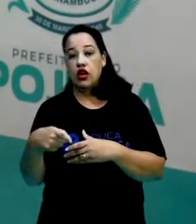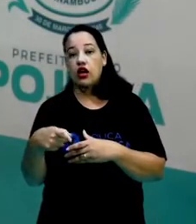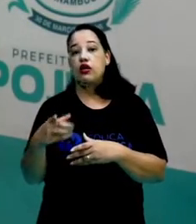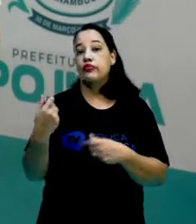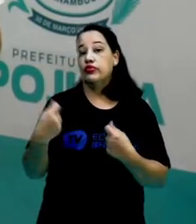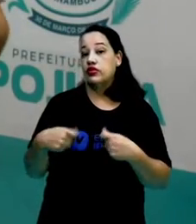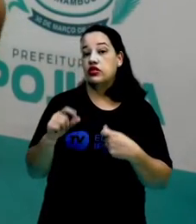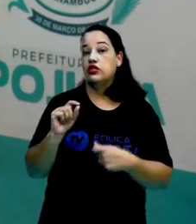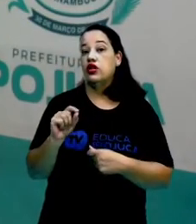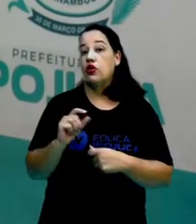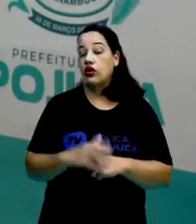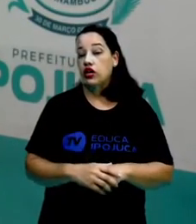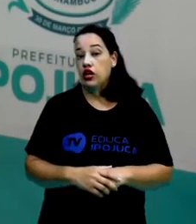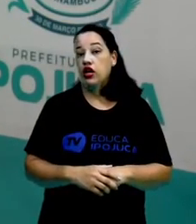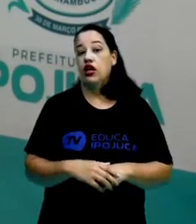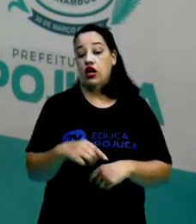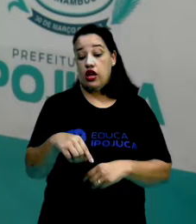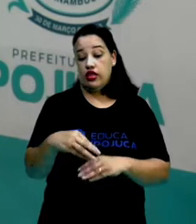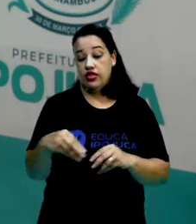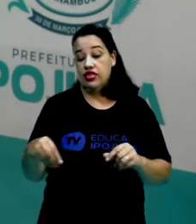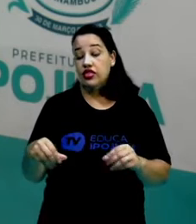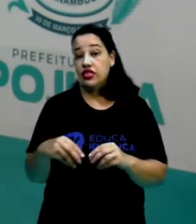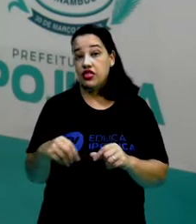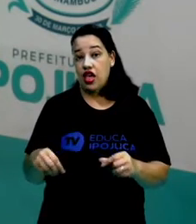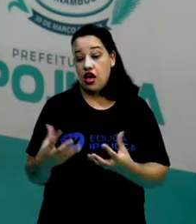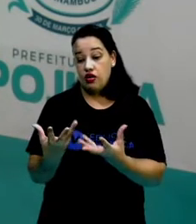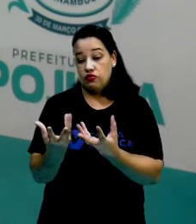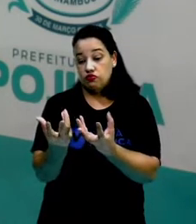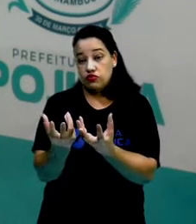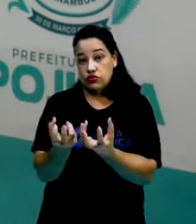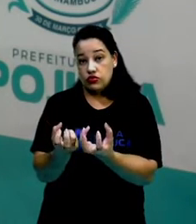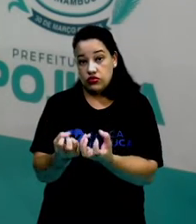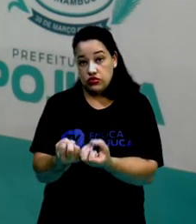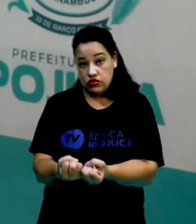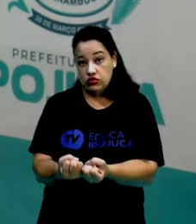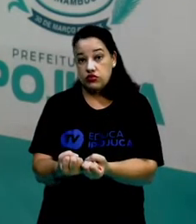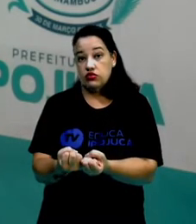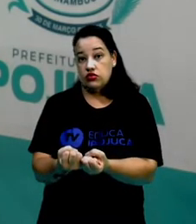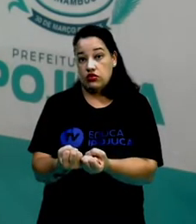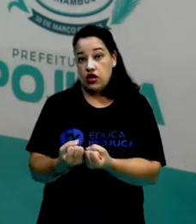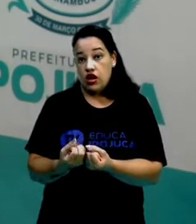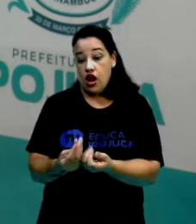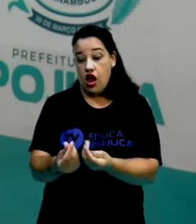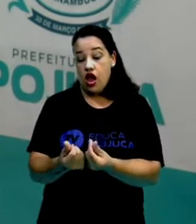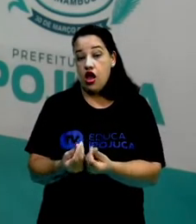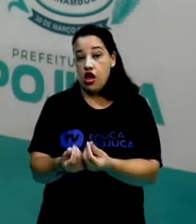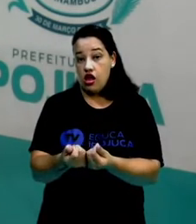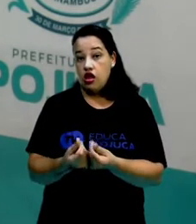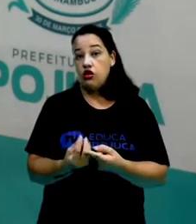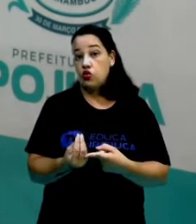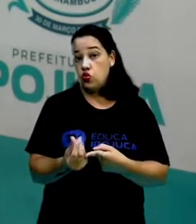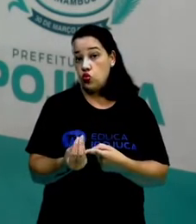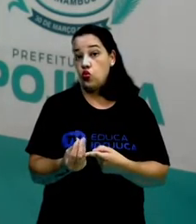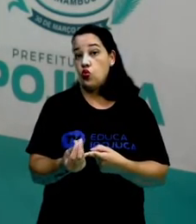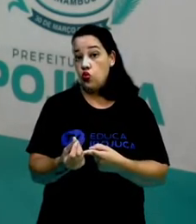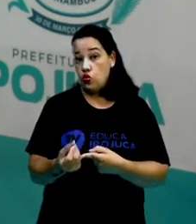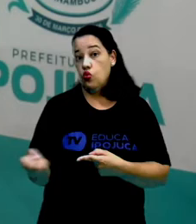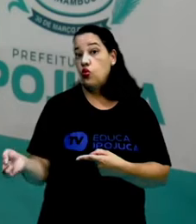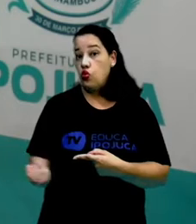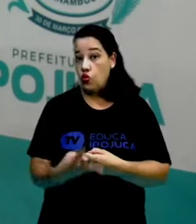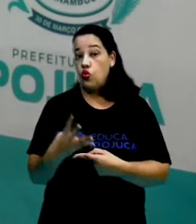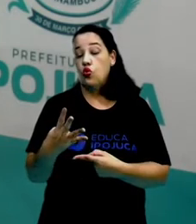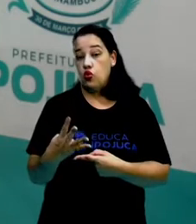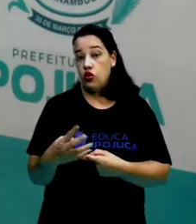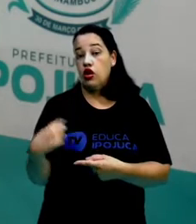isso aconteça. Para que o solo receba essa matéria, para que ele tenha novos nutrientes, assim como nós também